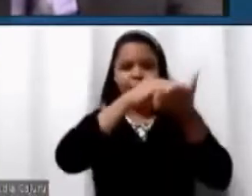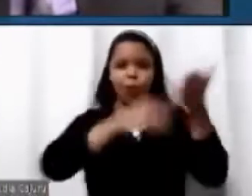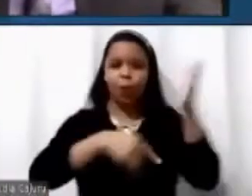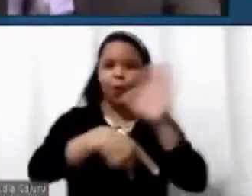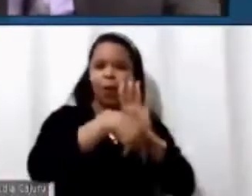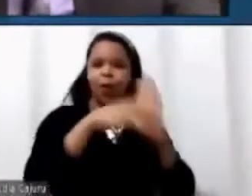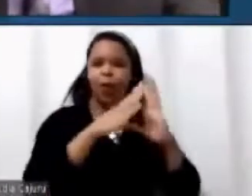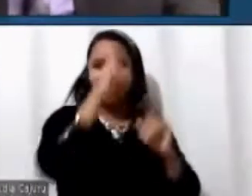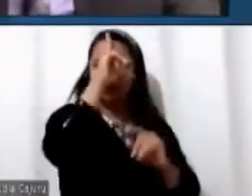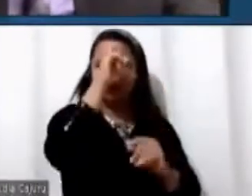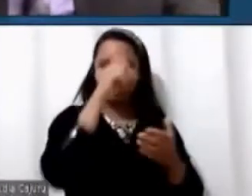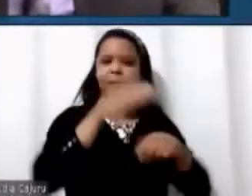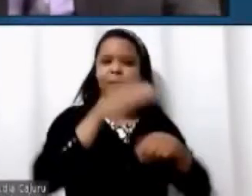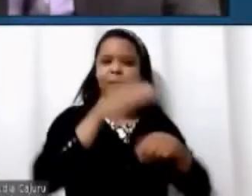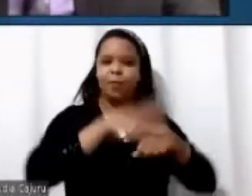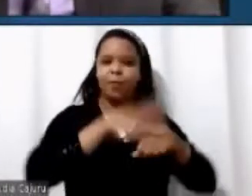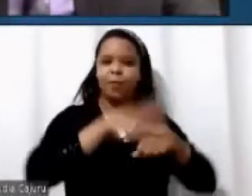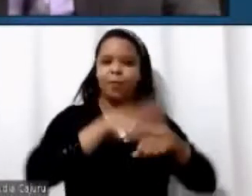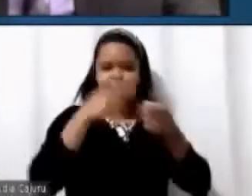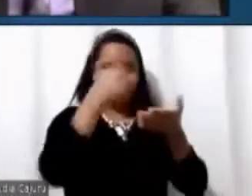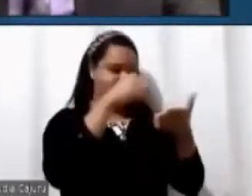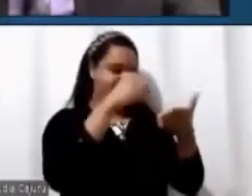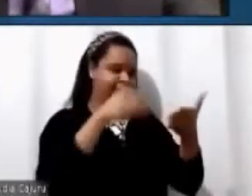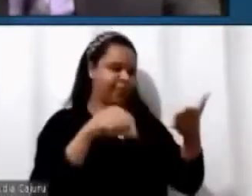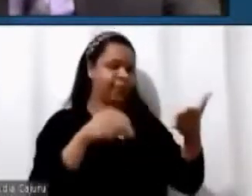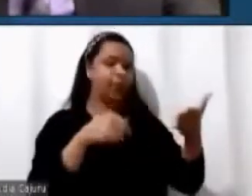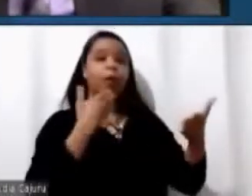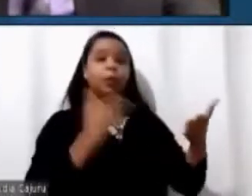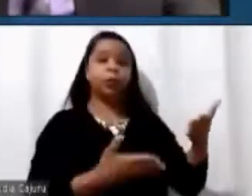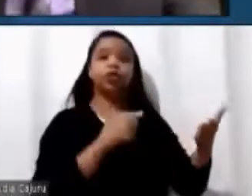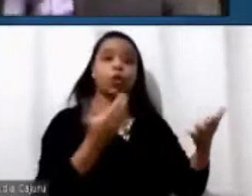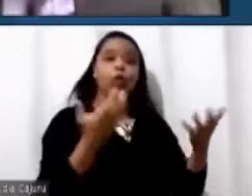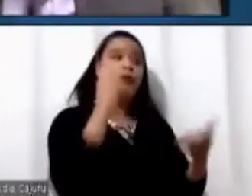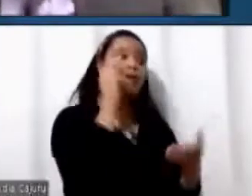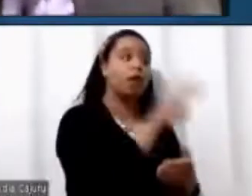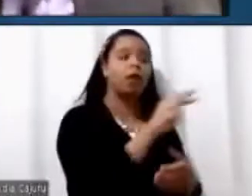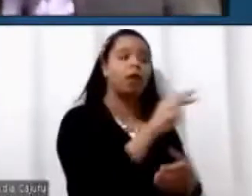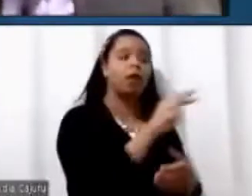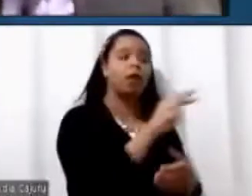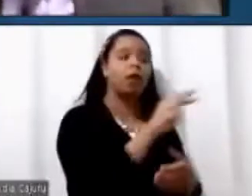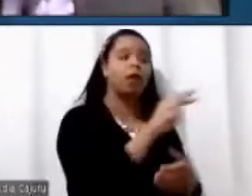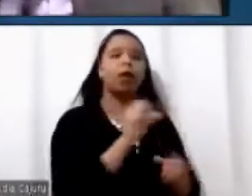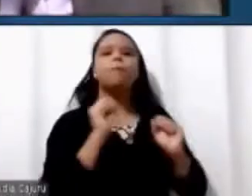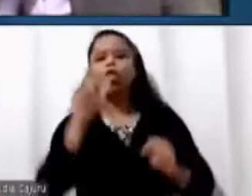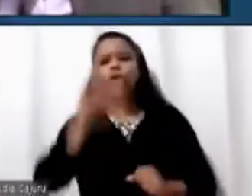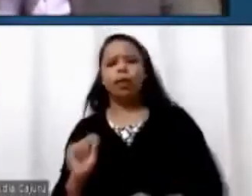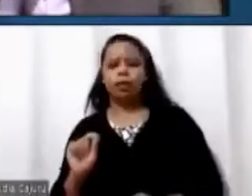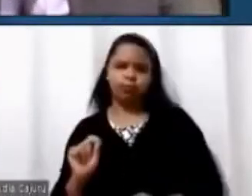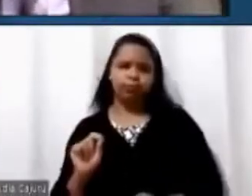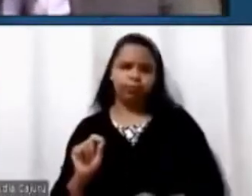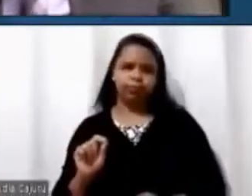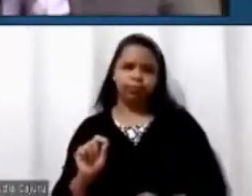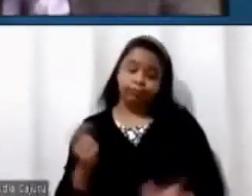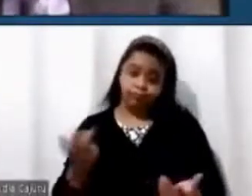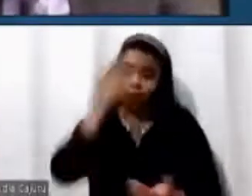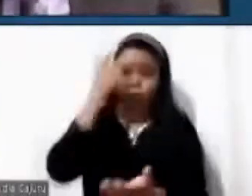médico, solicitar e ter acesso a ele? Ora, o próprio paciente, nós temos assim, N decisões sobre isso